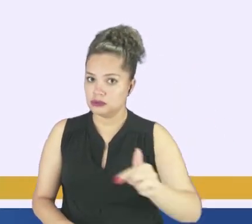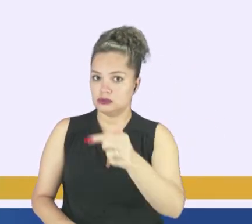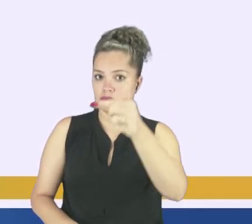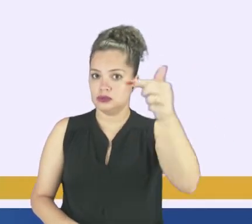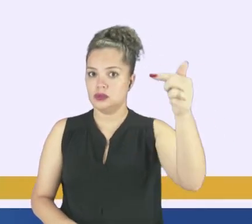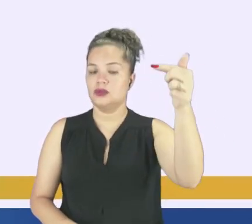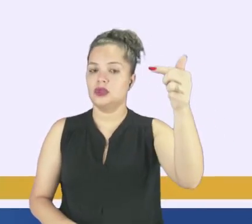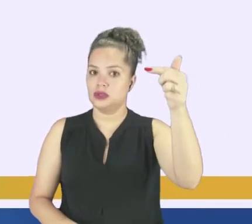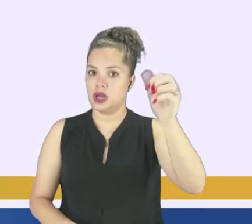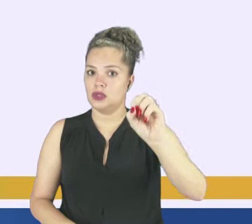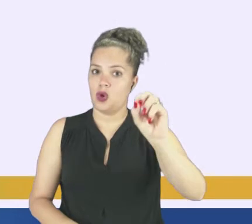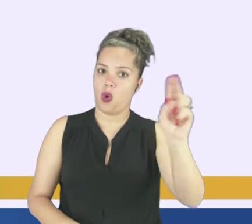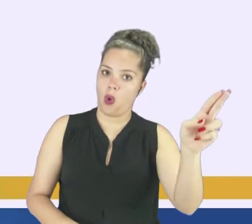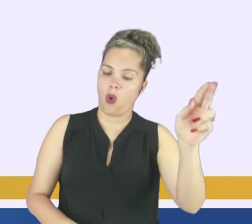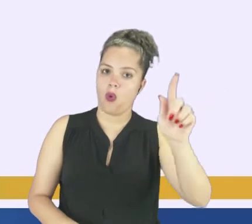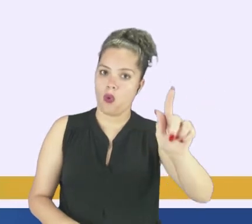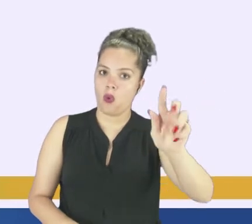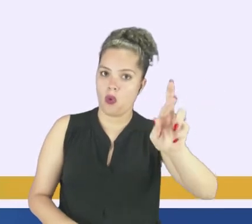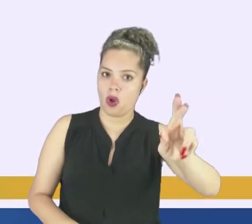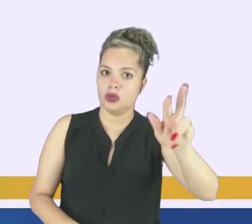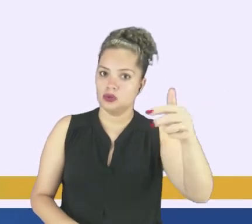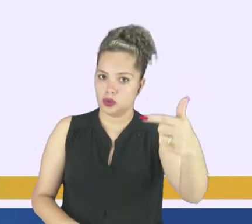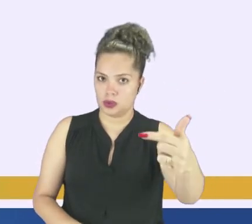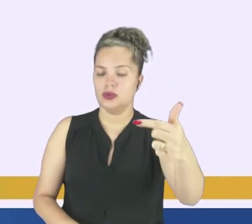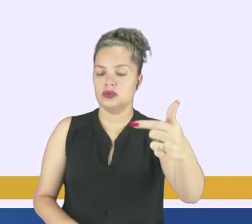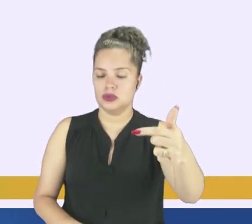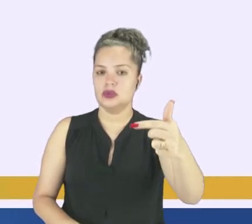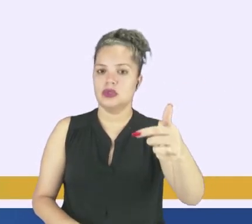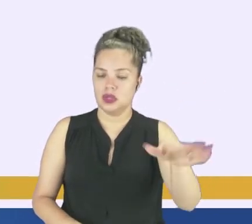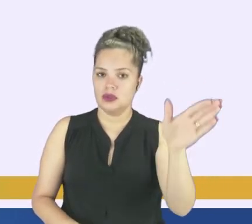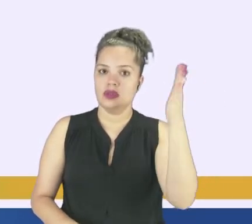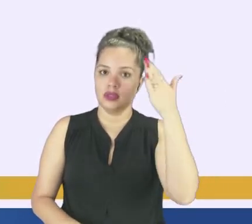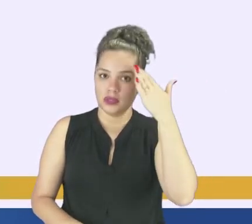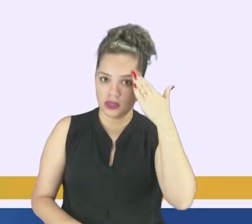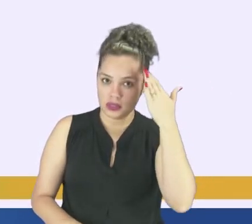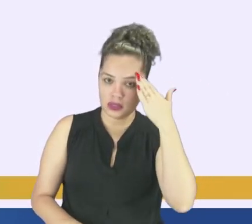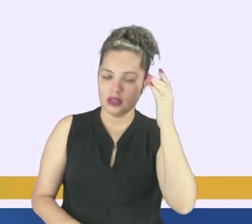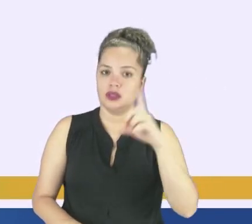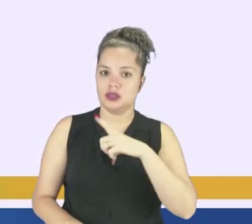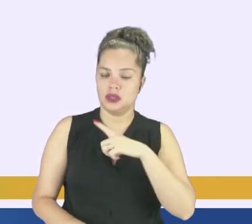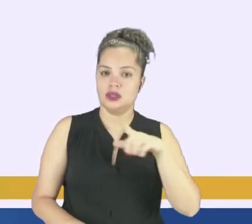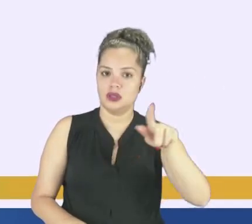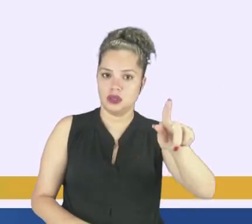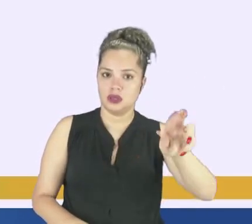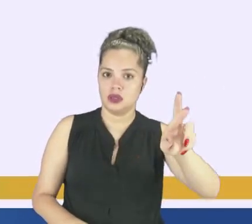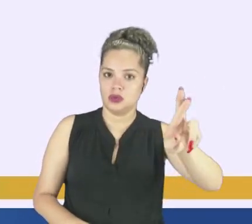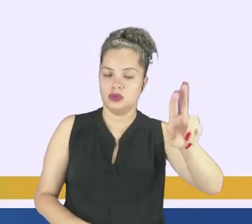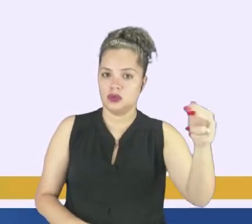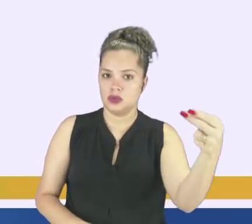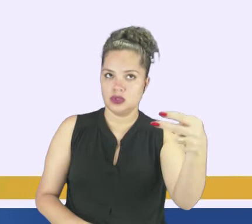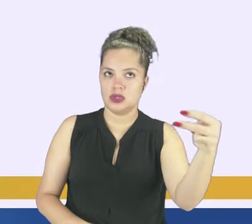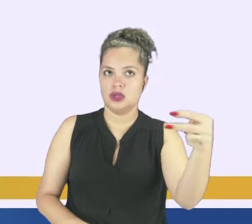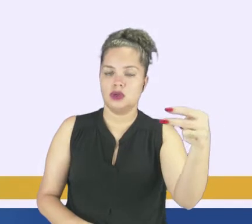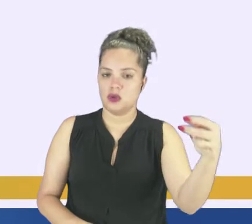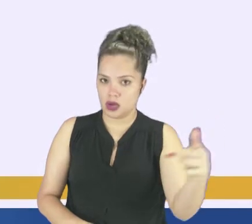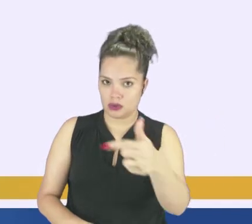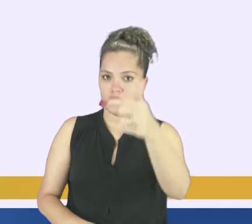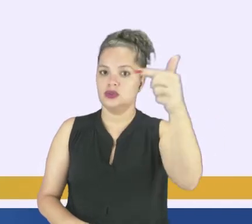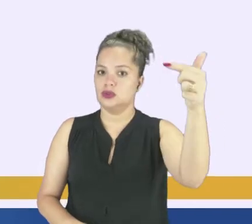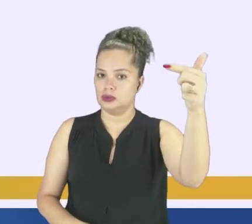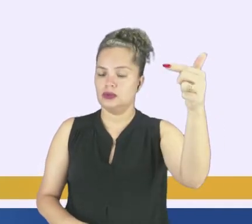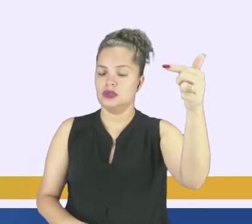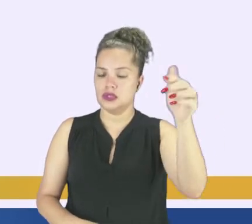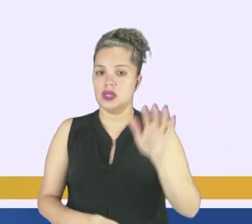quadrado, ou grau 2. Isso implica dizer que nós temos o grau 2 aí. Então, o gr de d é